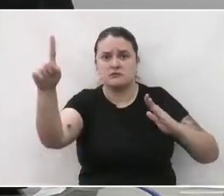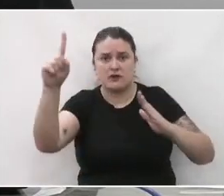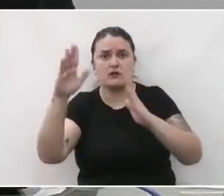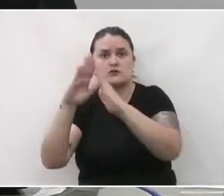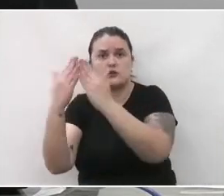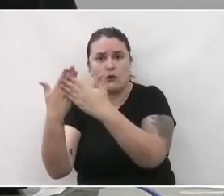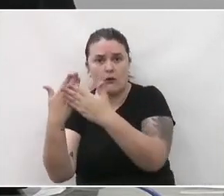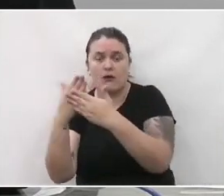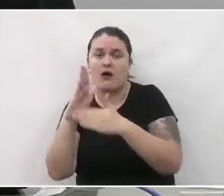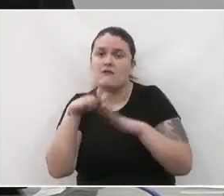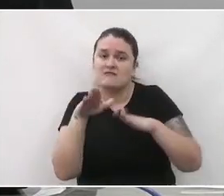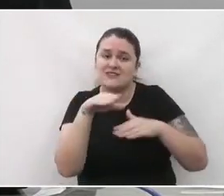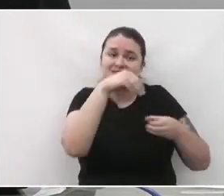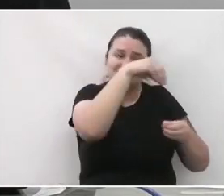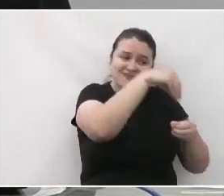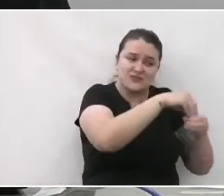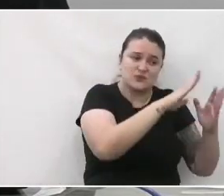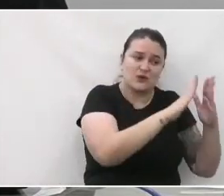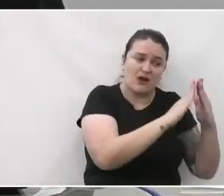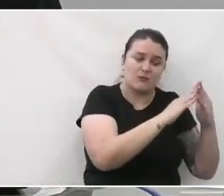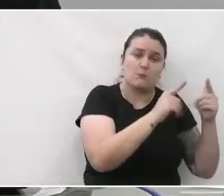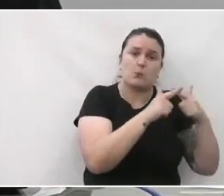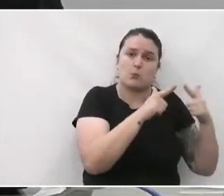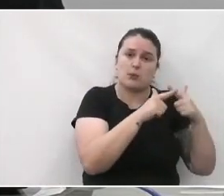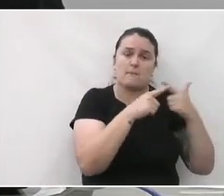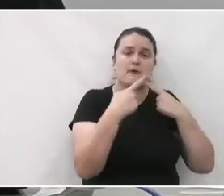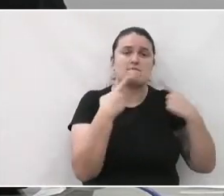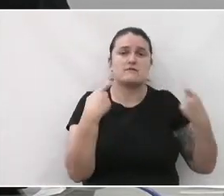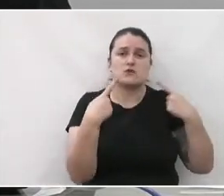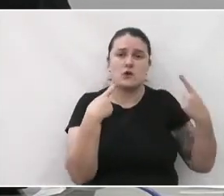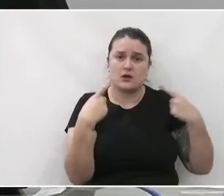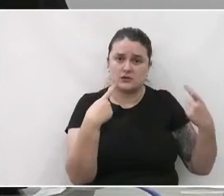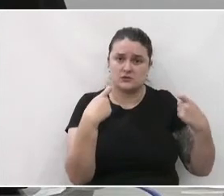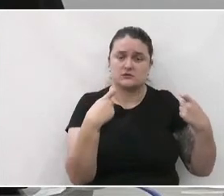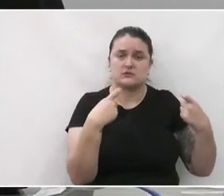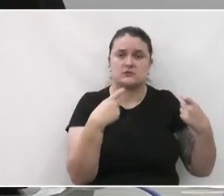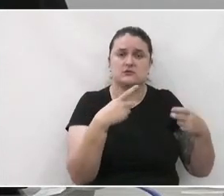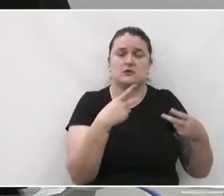né, e acaba continuando tendo esse tipo de